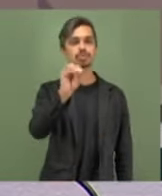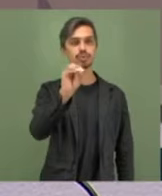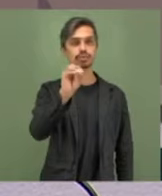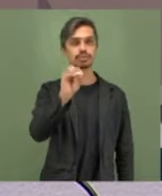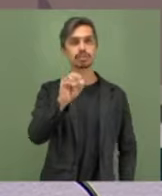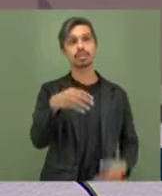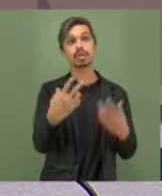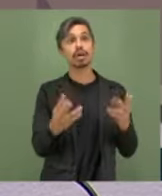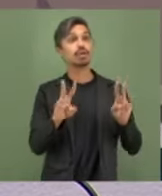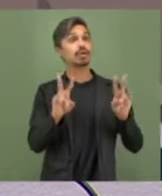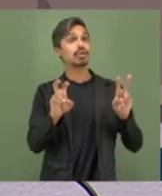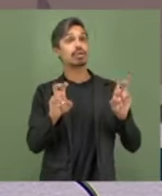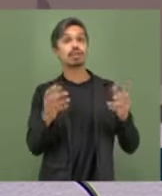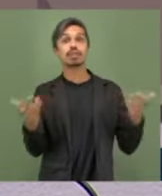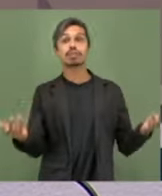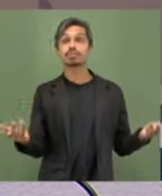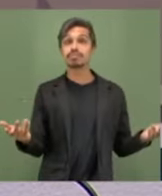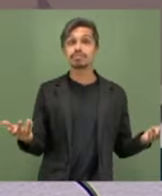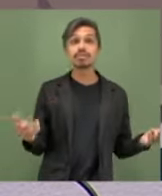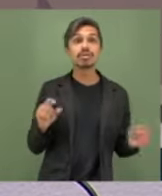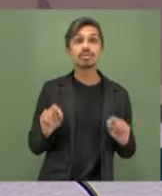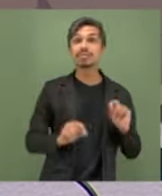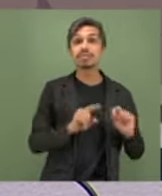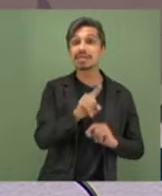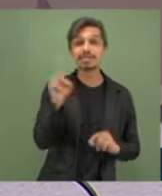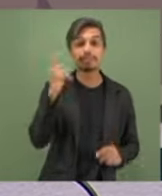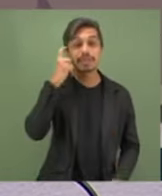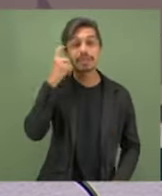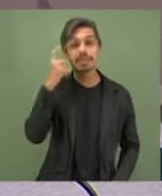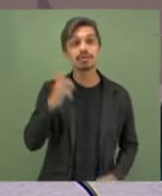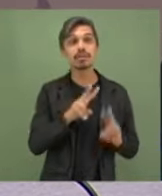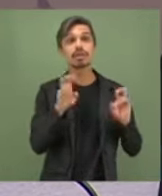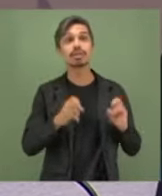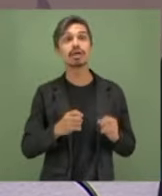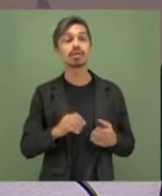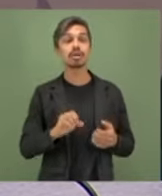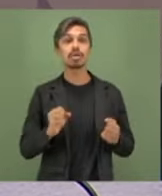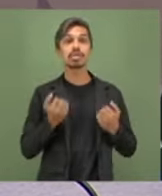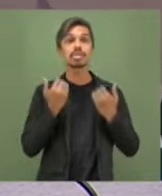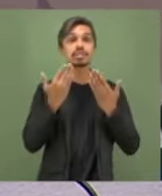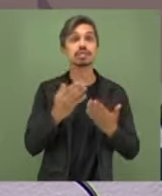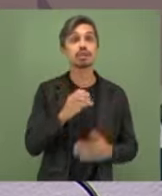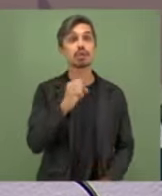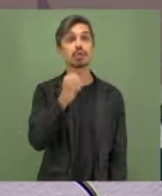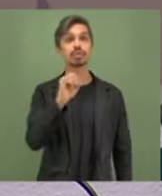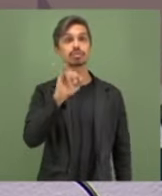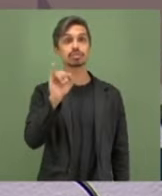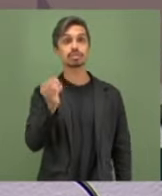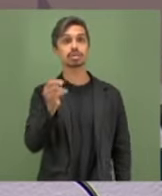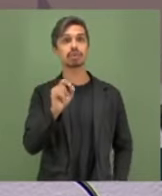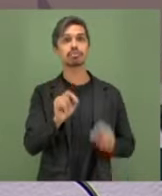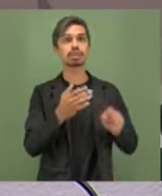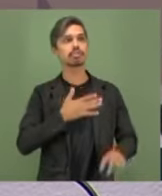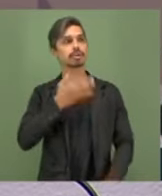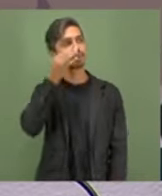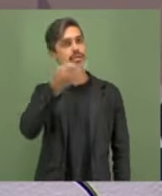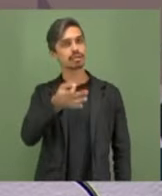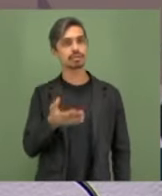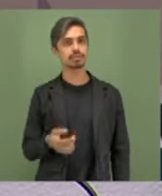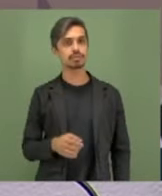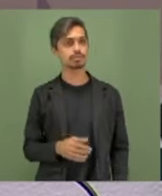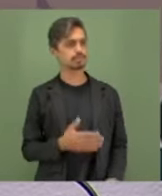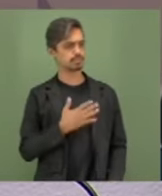foram... Sérgio, o que é que você pensa sobre os atos do 8 de janeiro? Mas o que é que interessa a minha